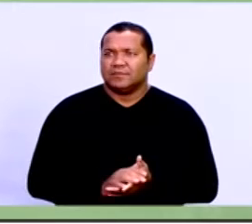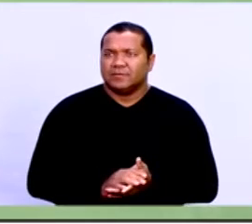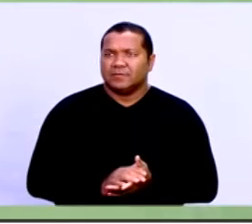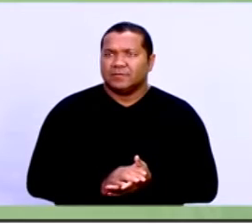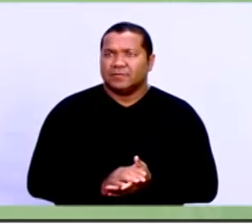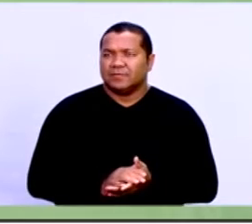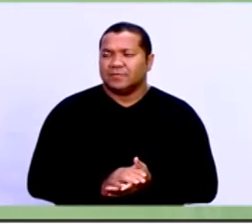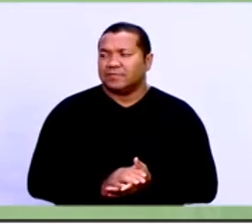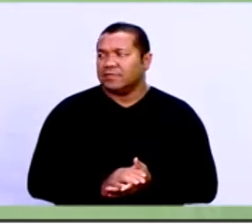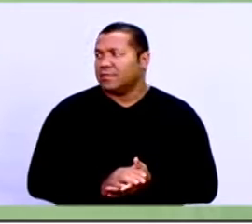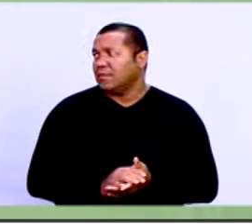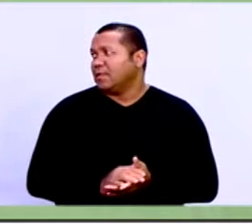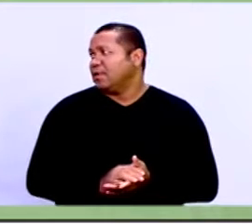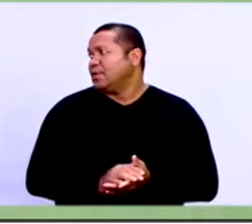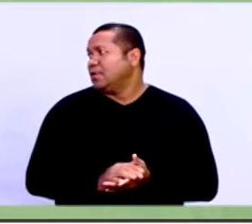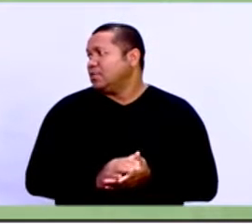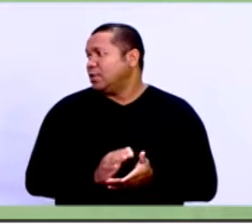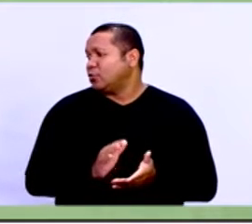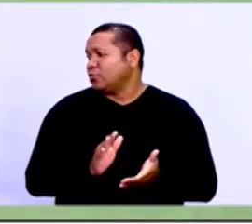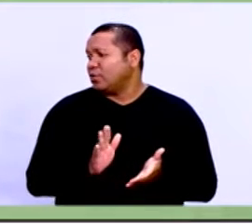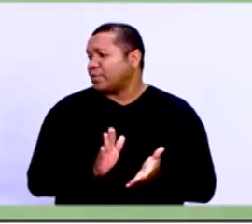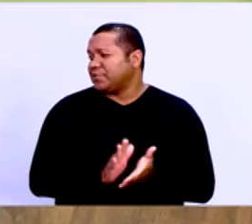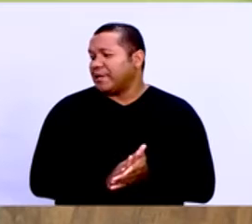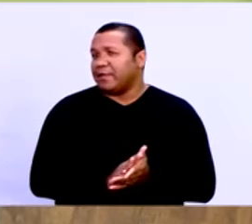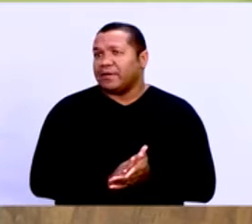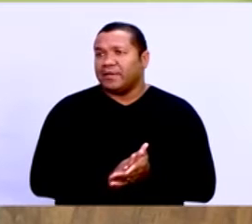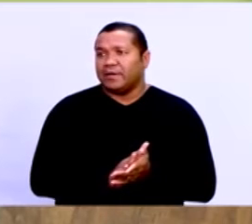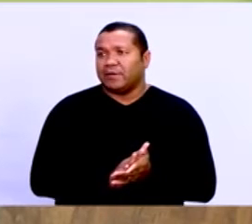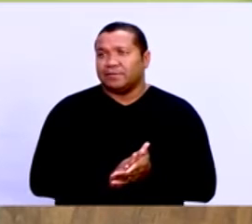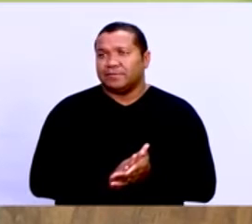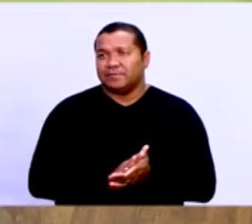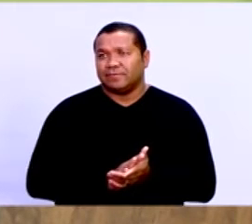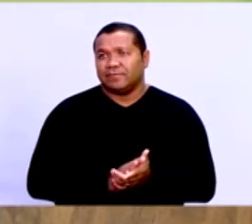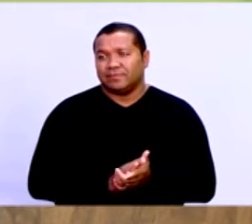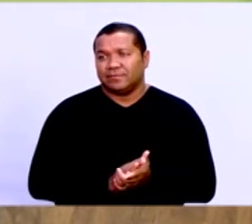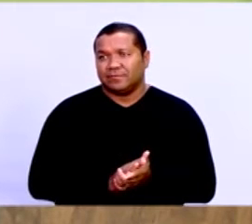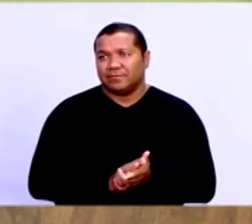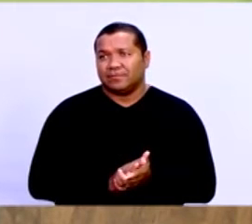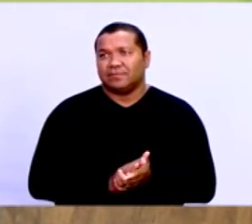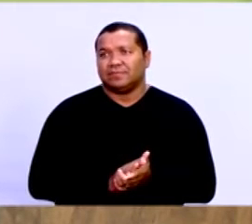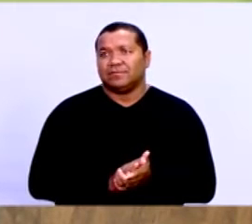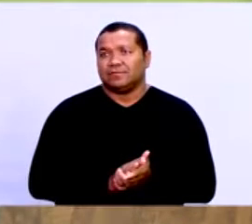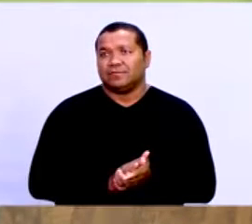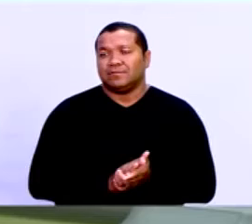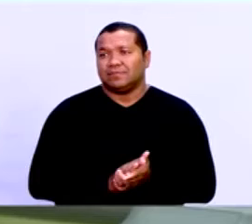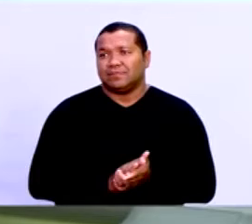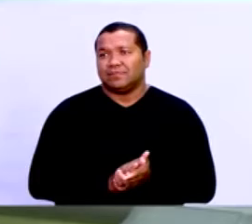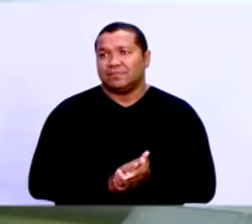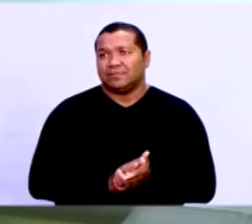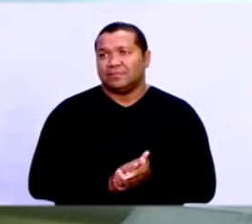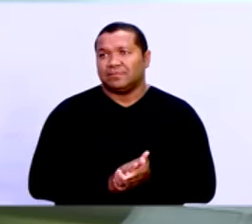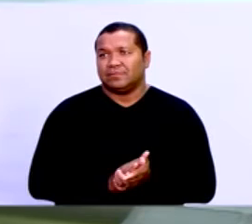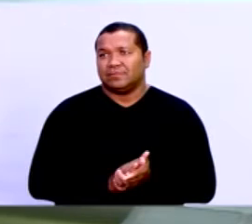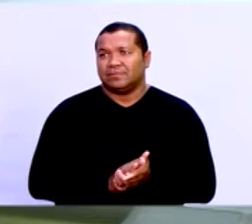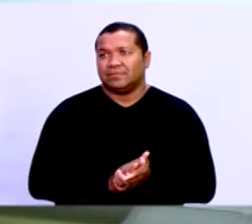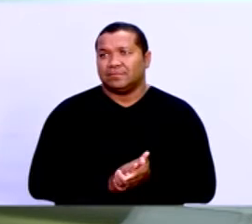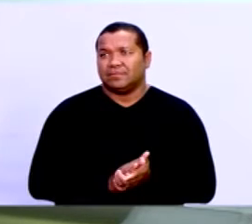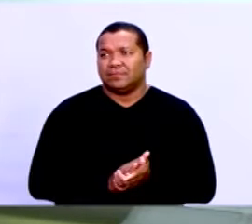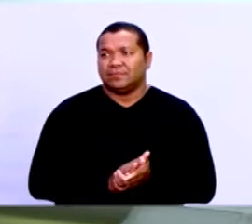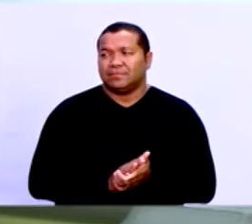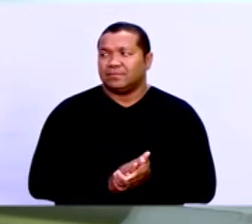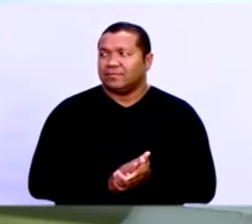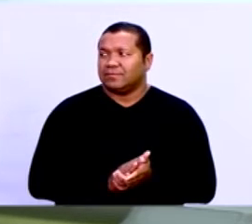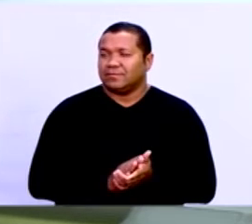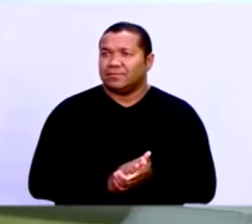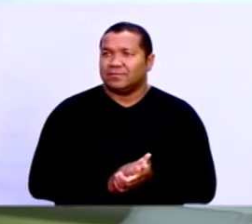atualmente na infraero desejo a vocês uma boa aula e vamos lá isso aí pessoal bom